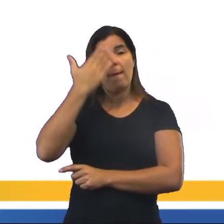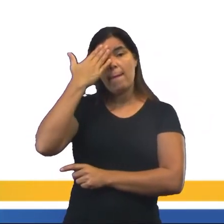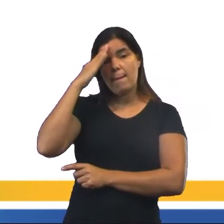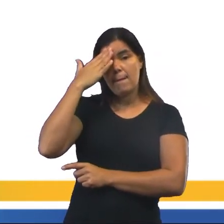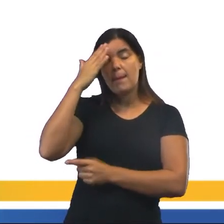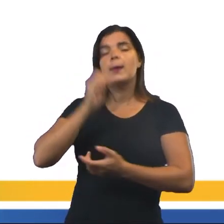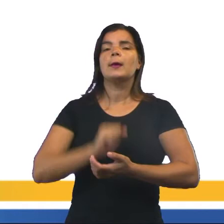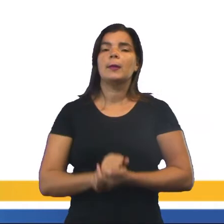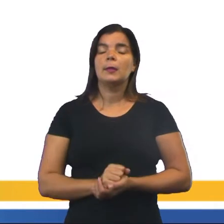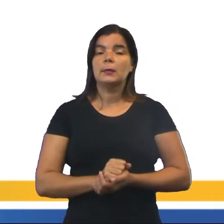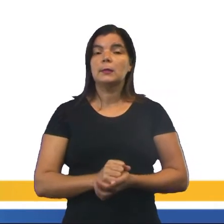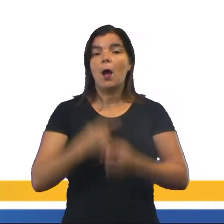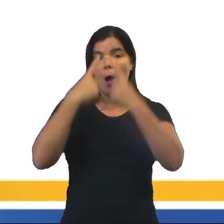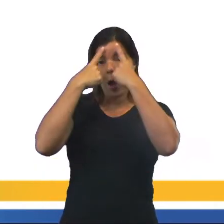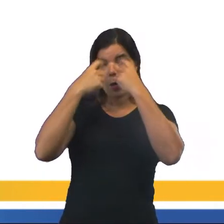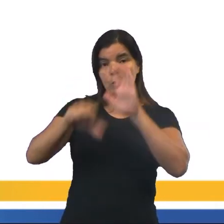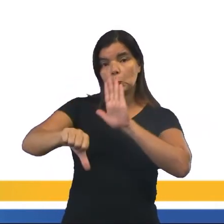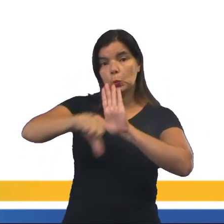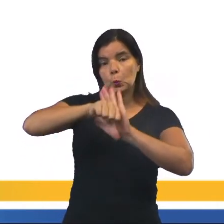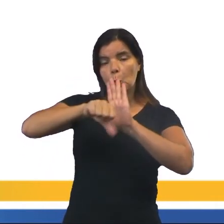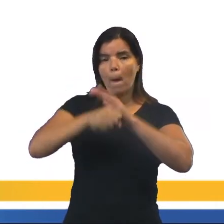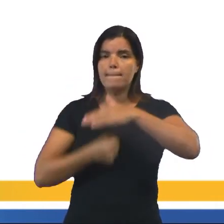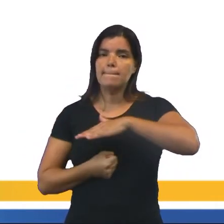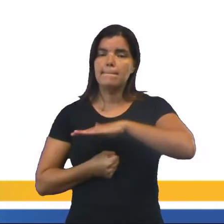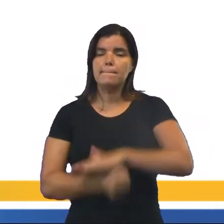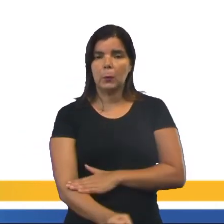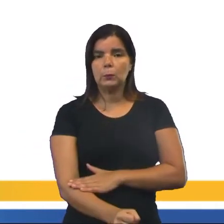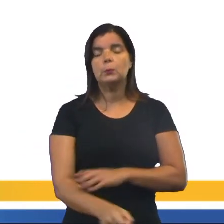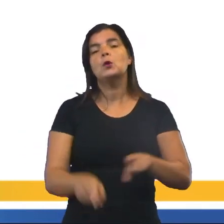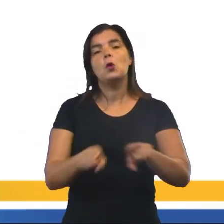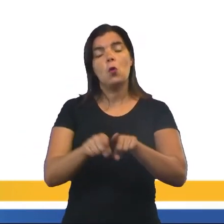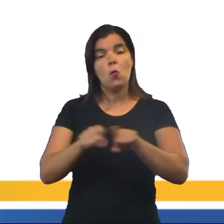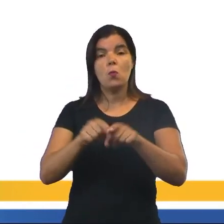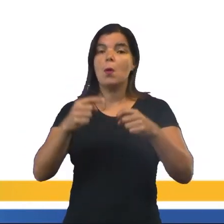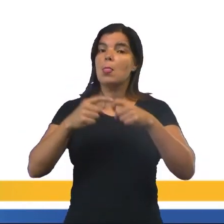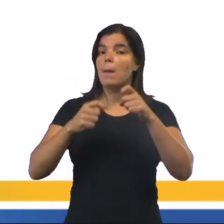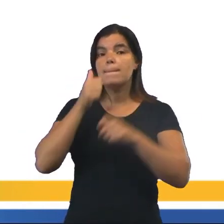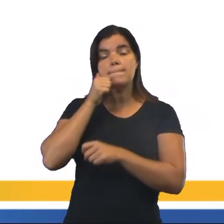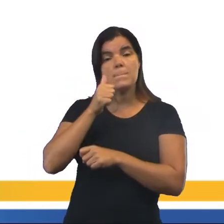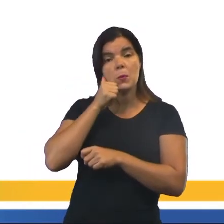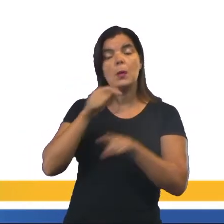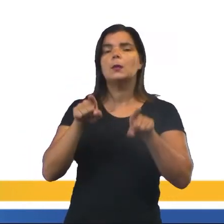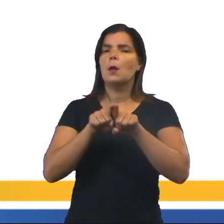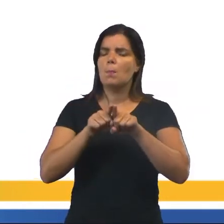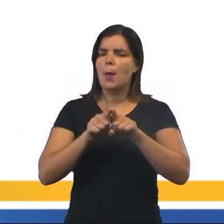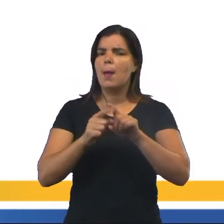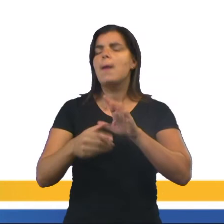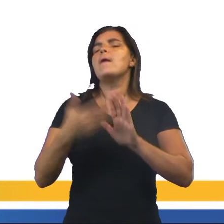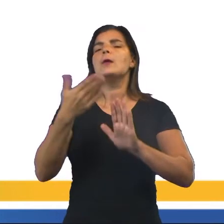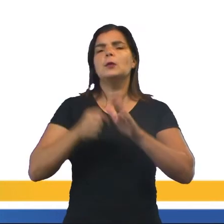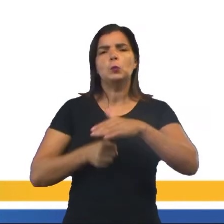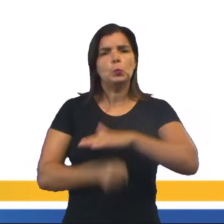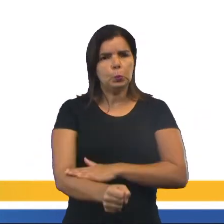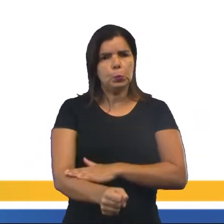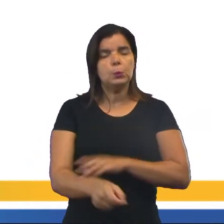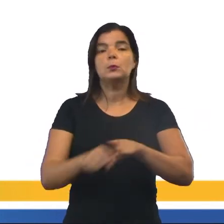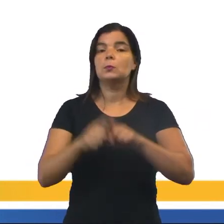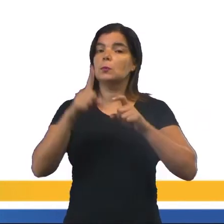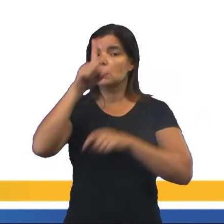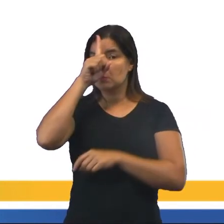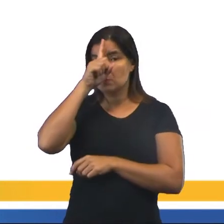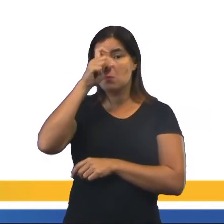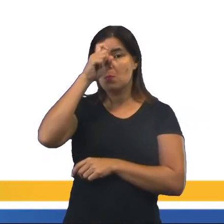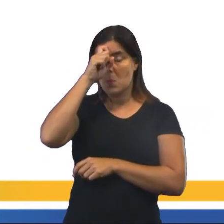interpretada, a criminalização do aborto ou os maus tratos sofridos pelas mulheres em processo de abortamento nos hospitais